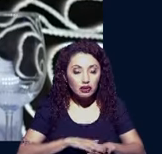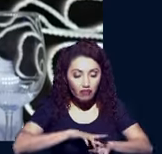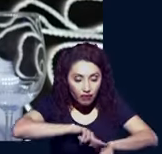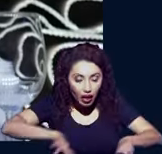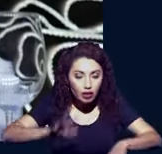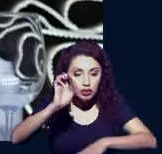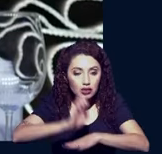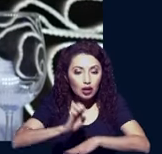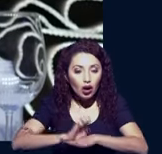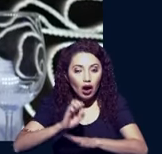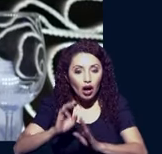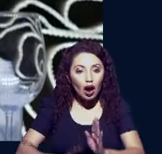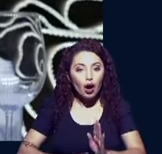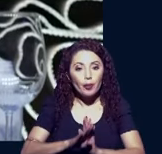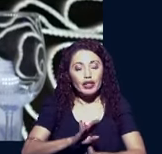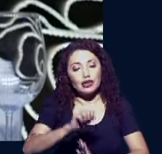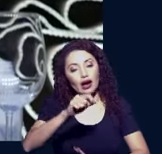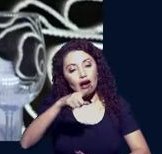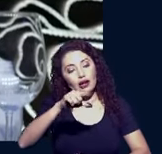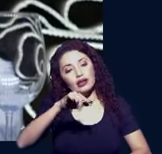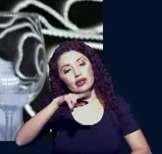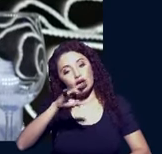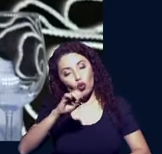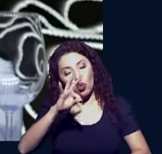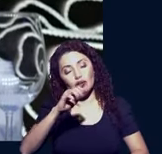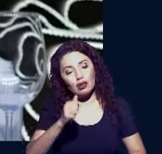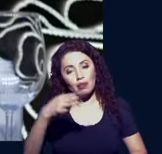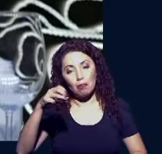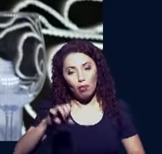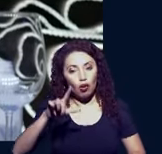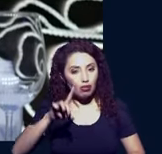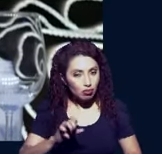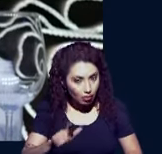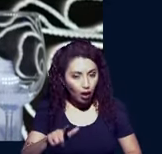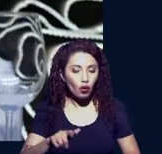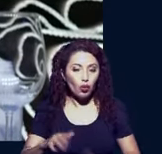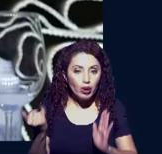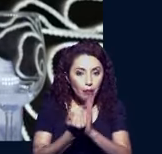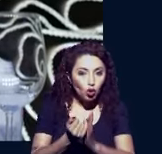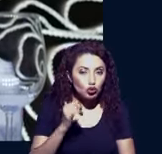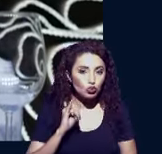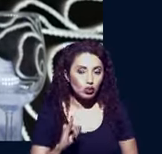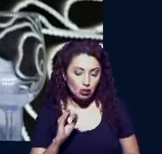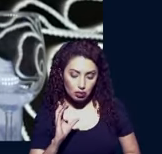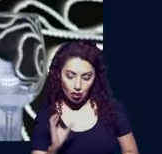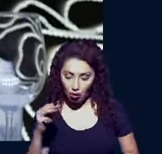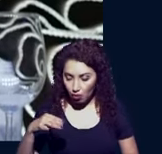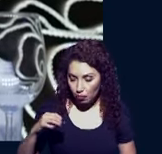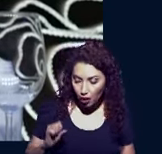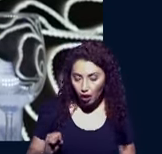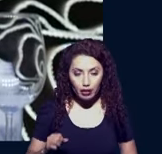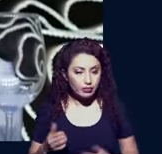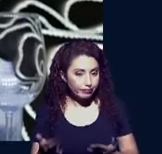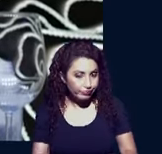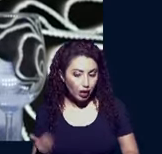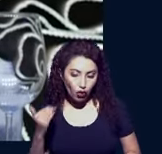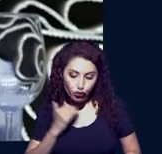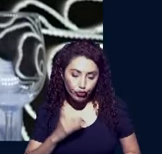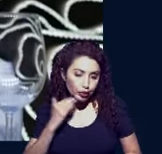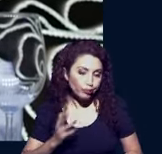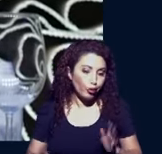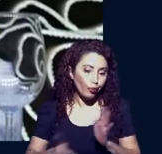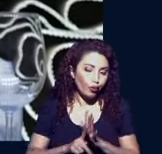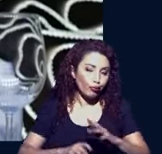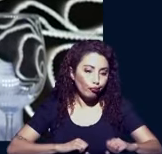a sua alícota modal de cms para aumentar a média a partir de 2032 também é um defeito do debate que nós